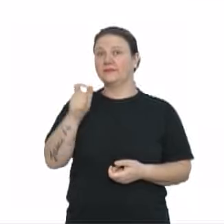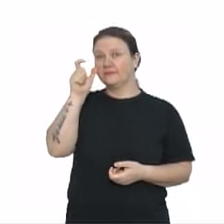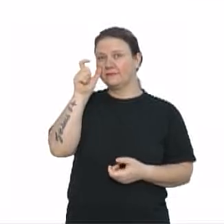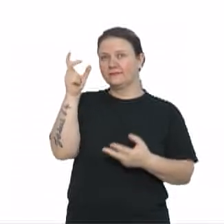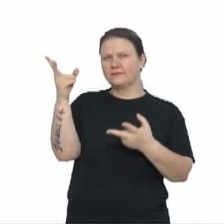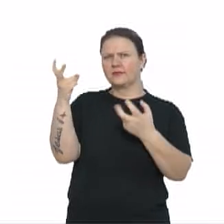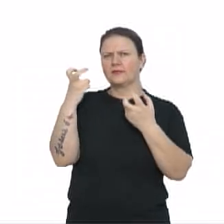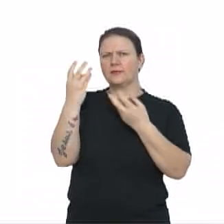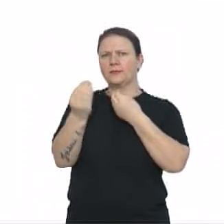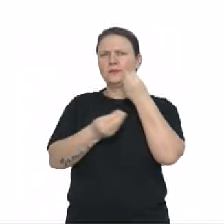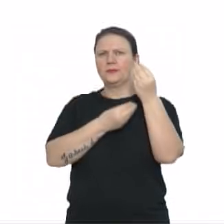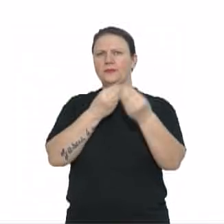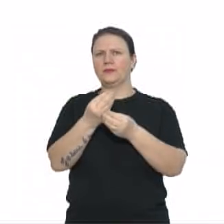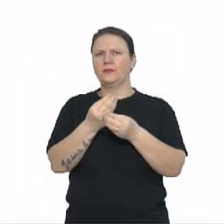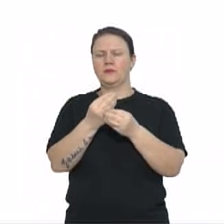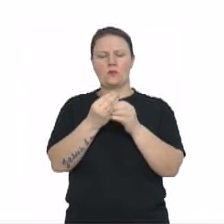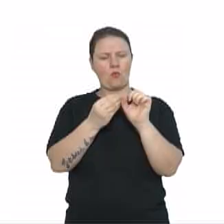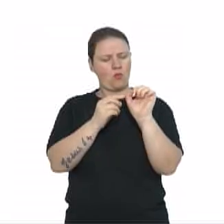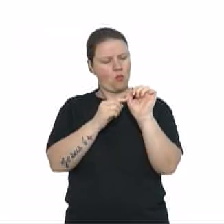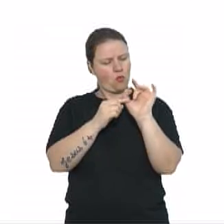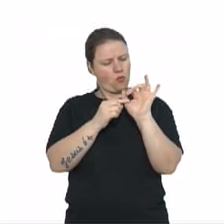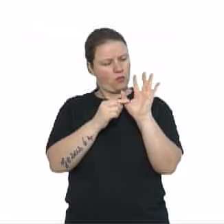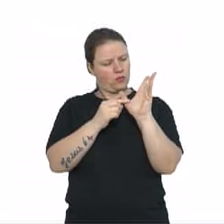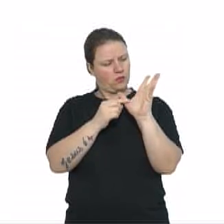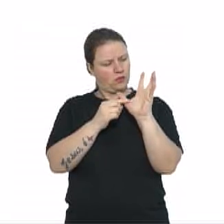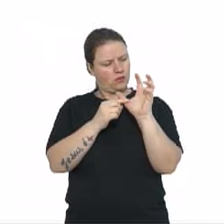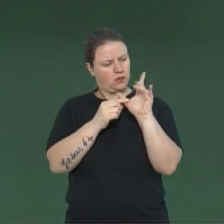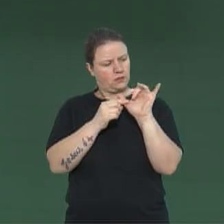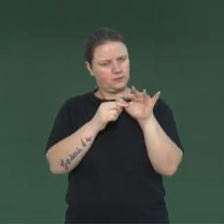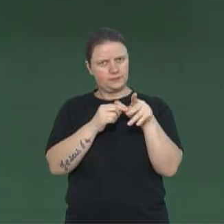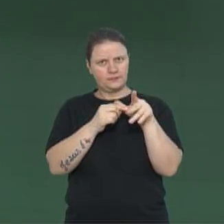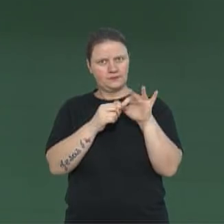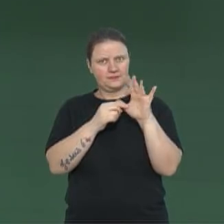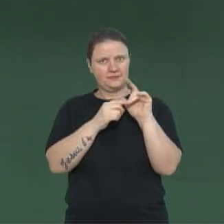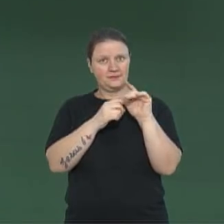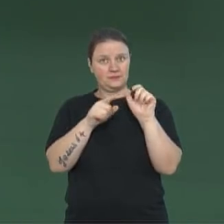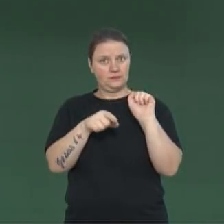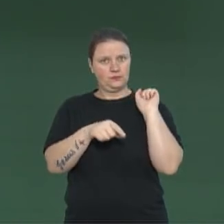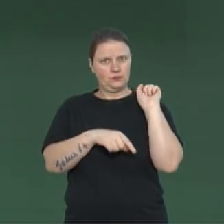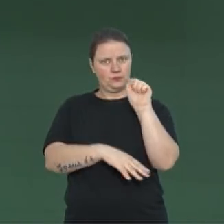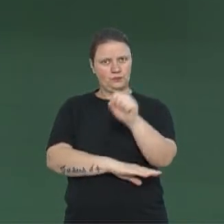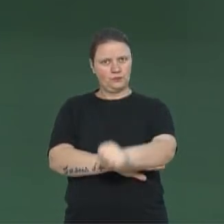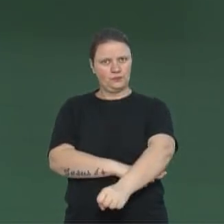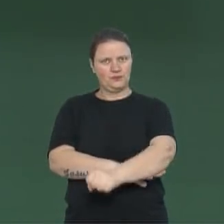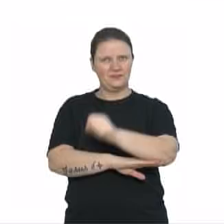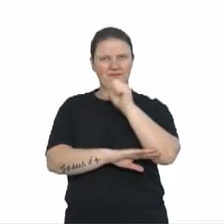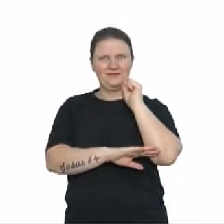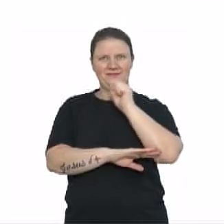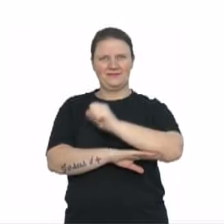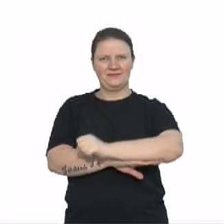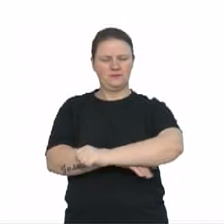Observe como funcionam as articulações das mãos e dos braços.